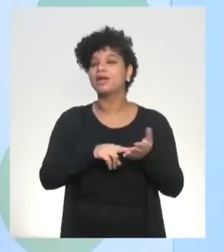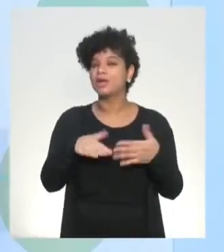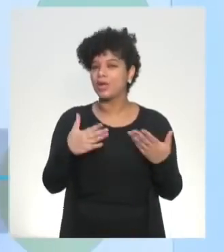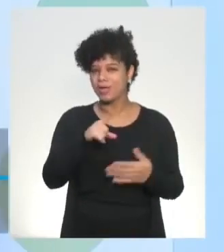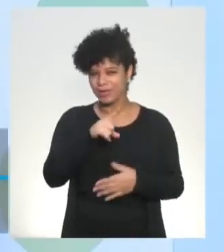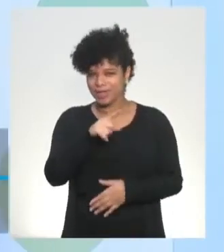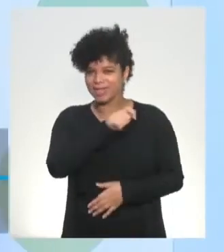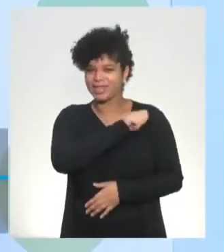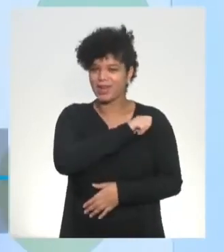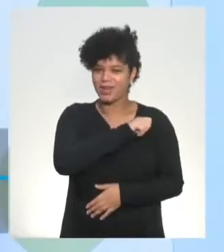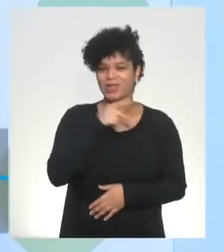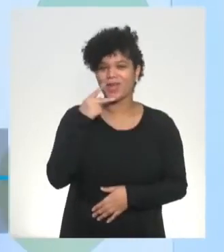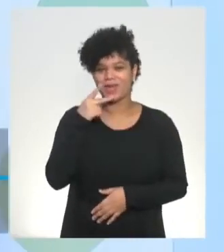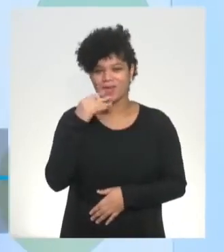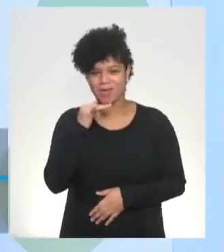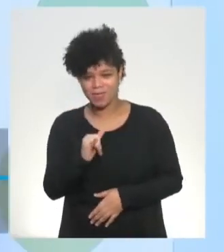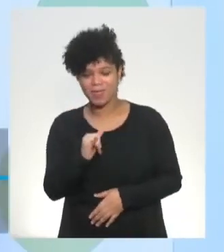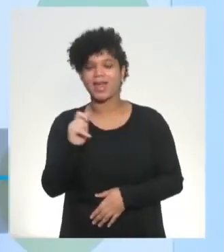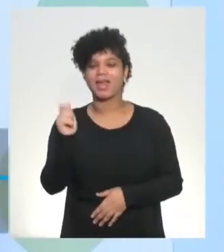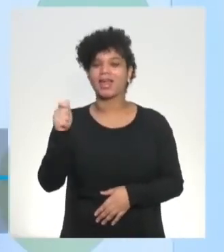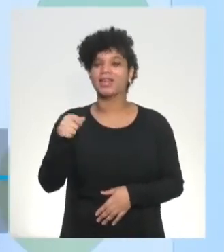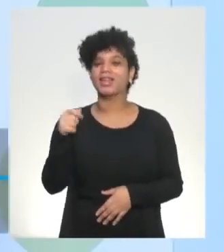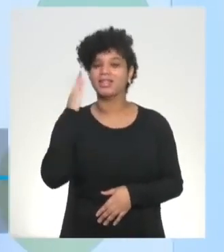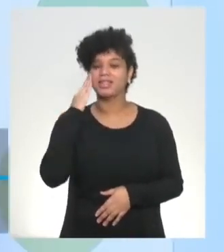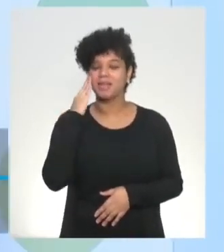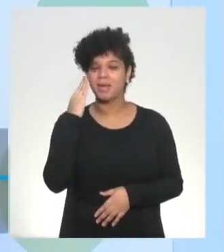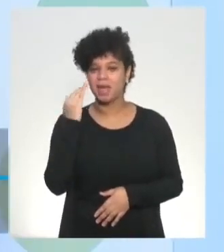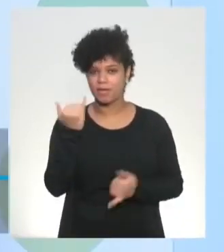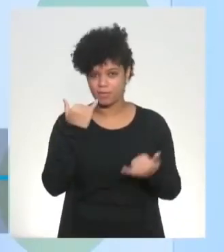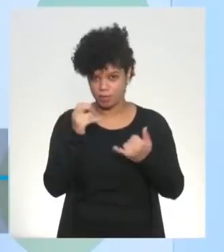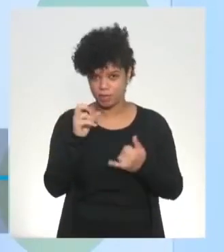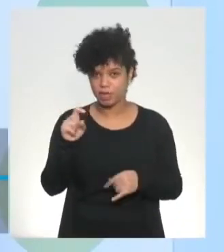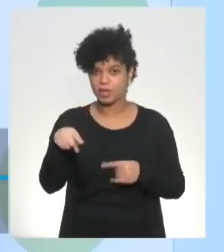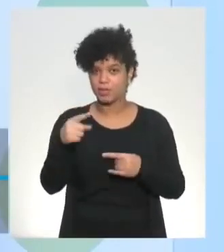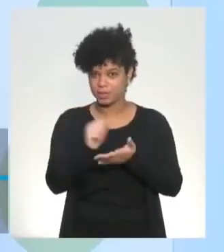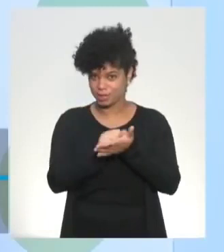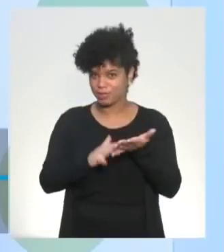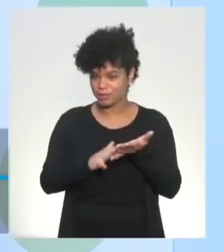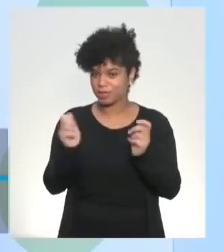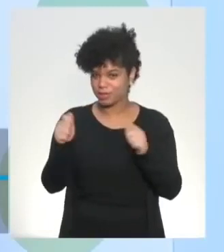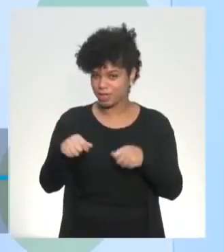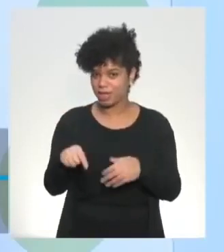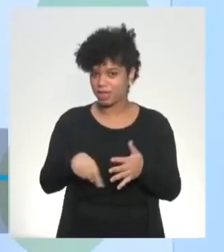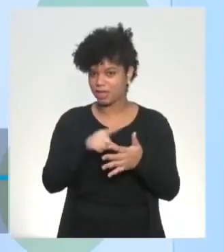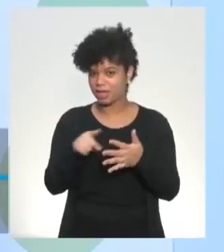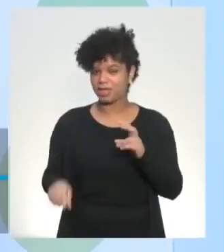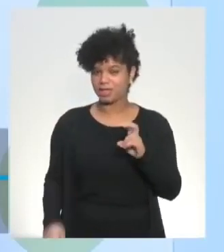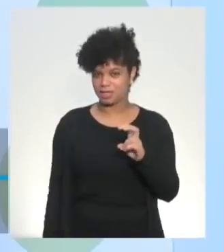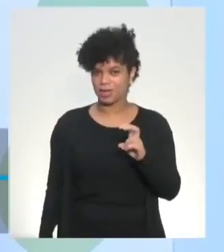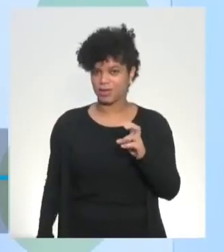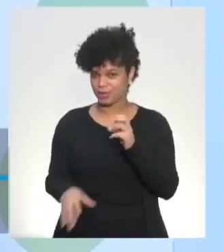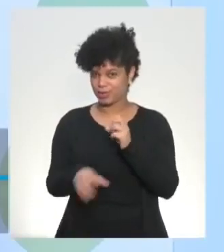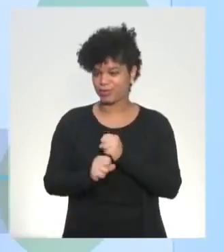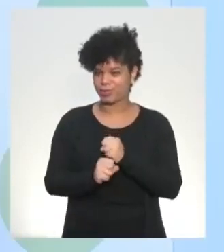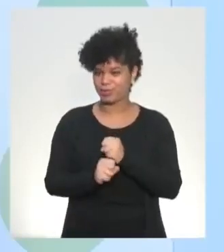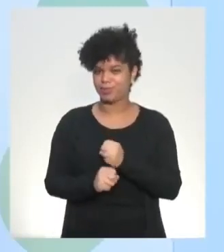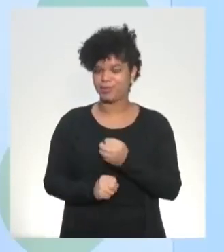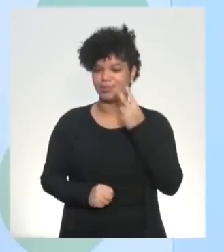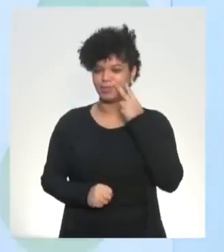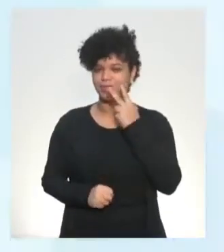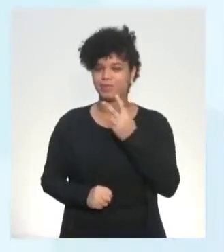pais, os professores ajudando, pincelando as informações para a gente poder fazer a atividade no final. São 5 cartas, tá? Então, vamos ver. Olha só, na